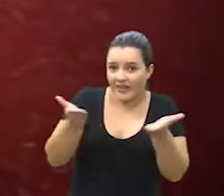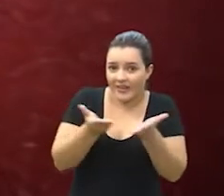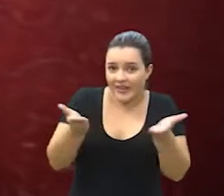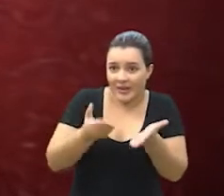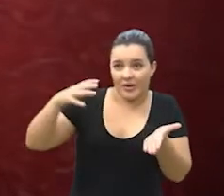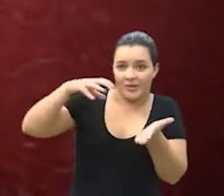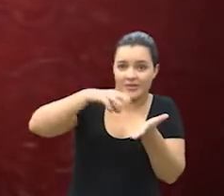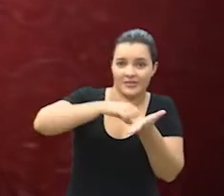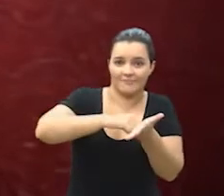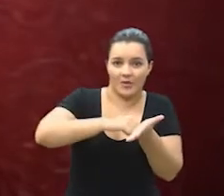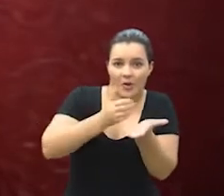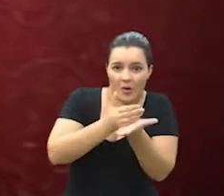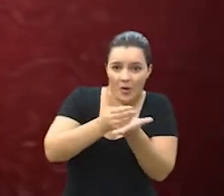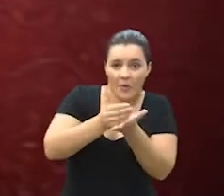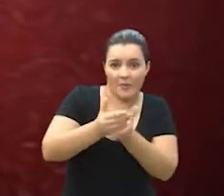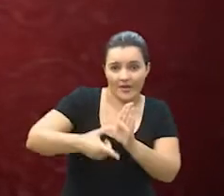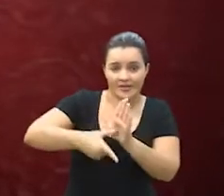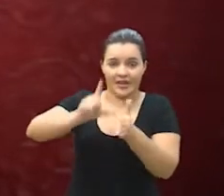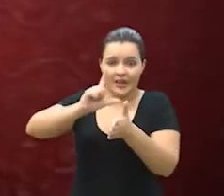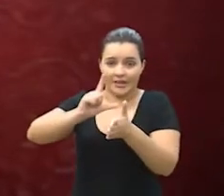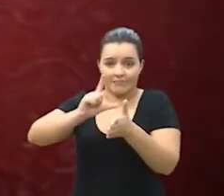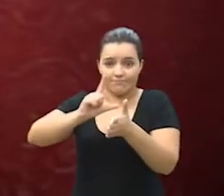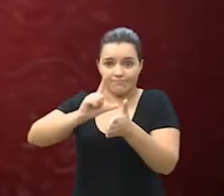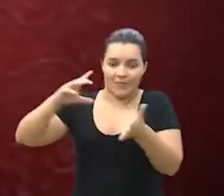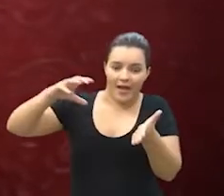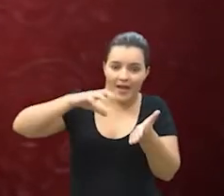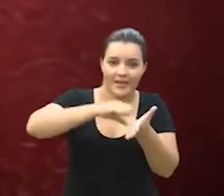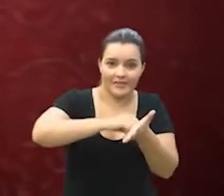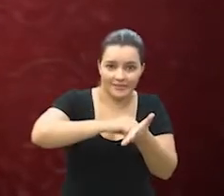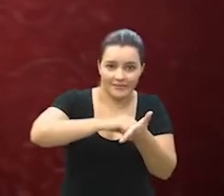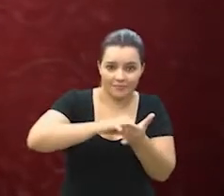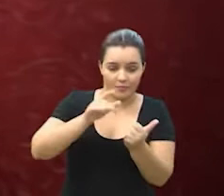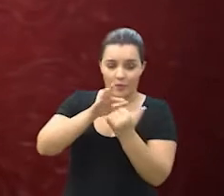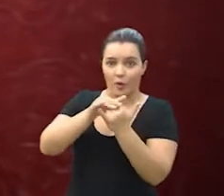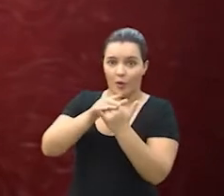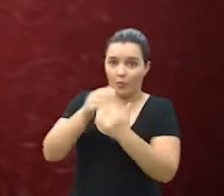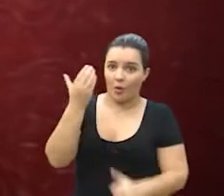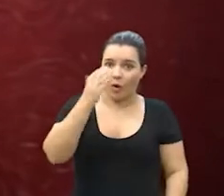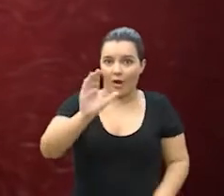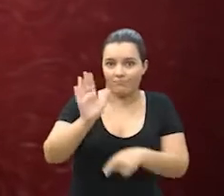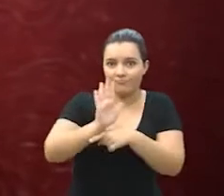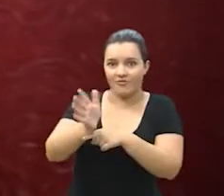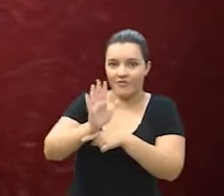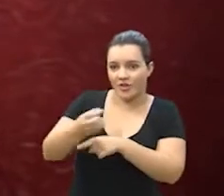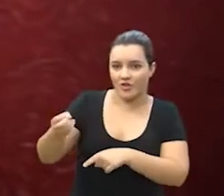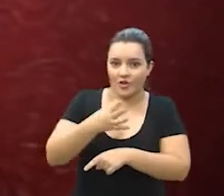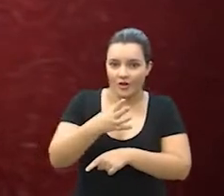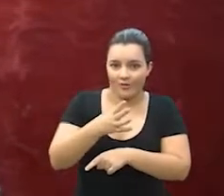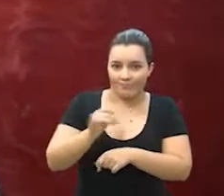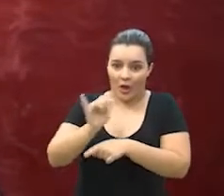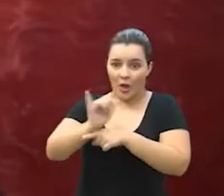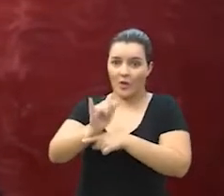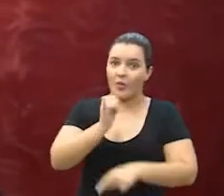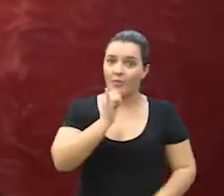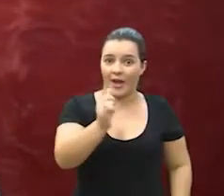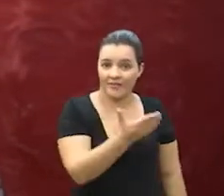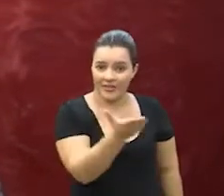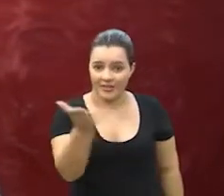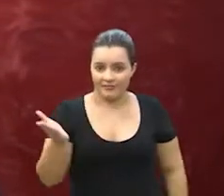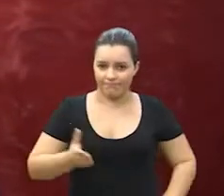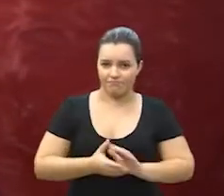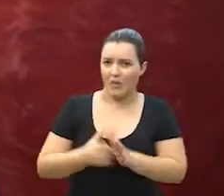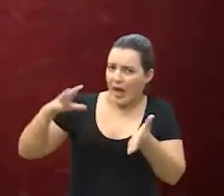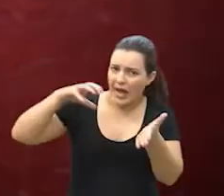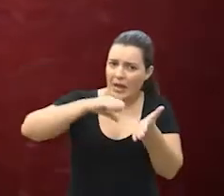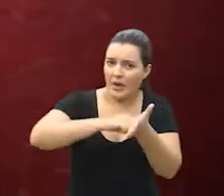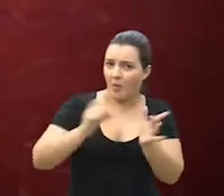agora, antes de eu começar a receita, para se inscrever, porque daí, quando tem vídeo novo, o YouTube te avisa. Agora que você já